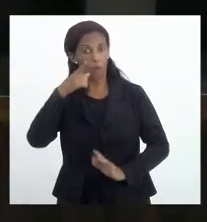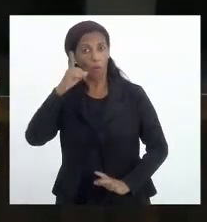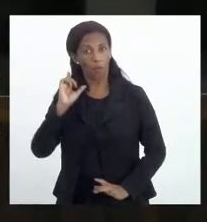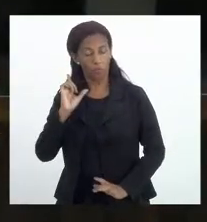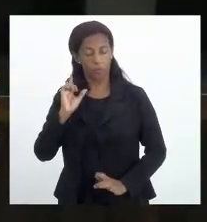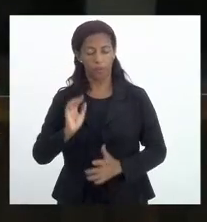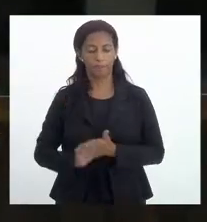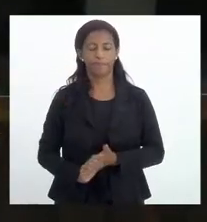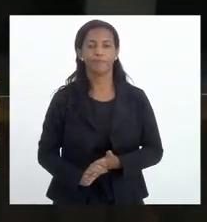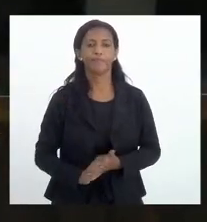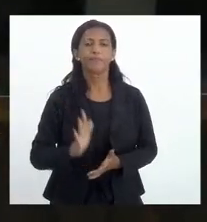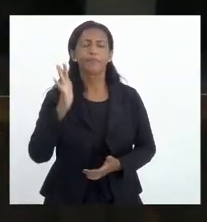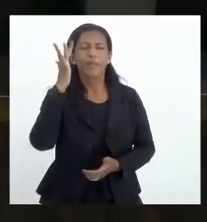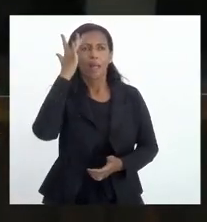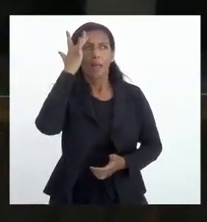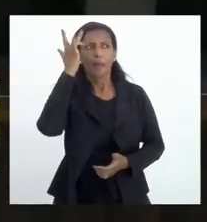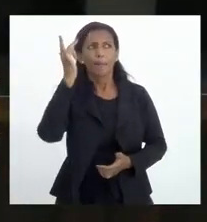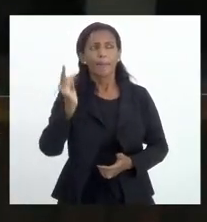Amanhã,